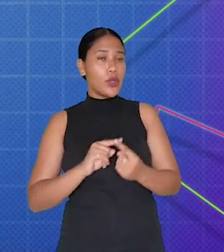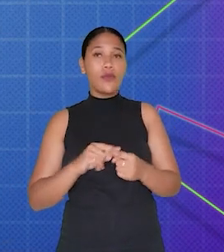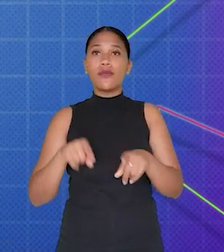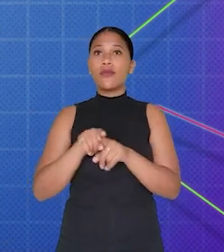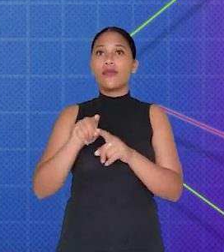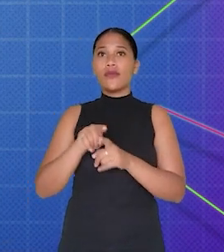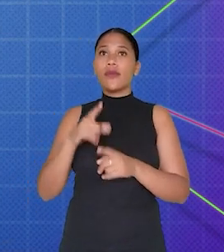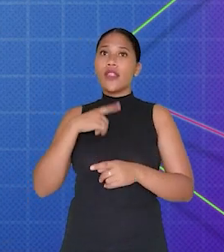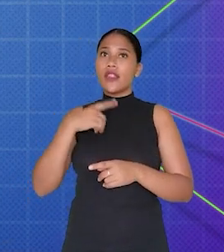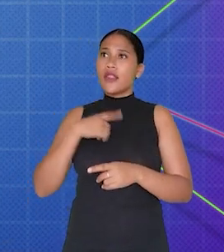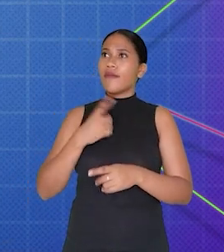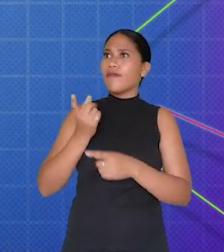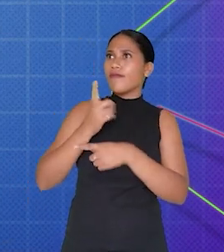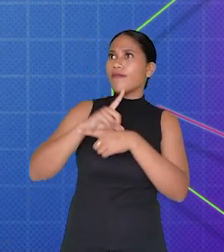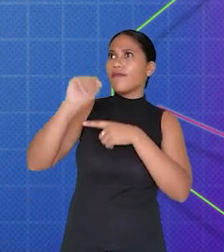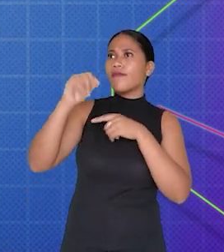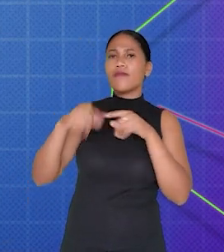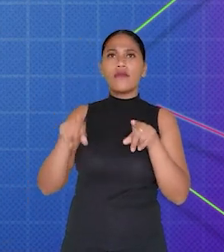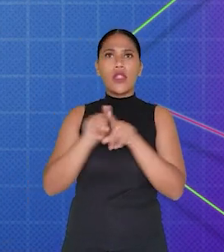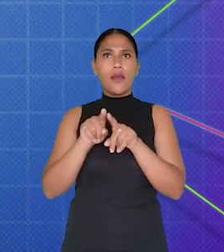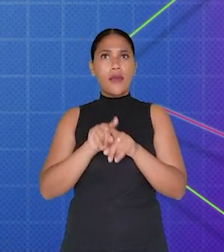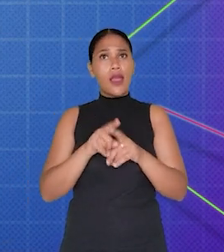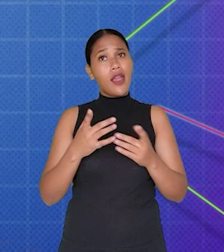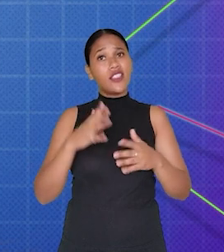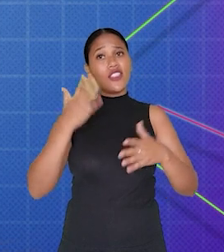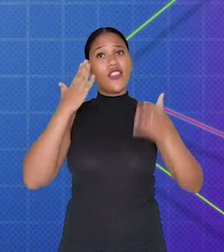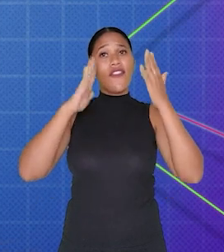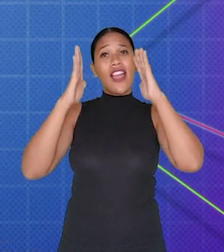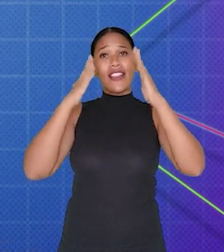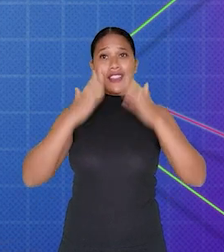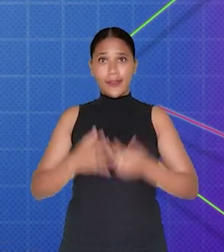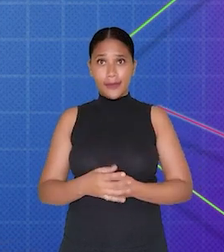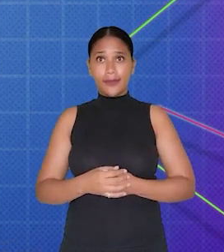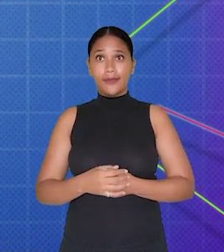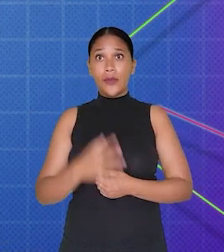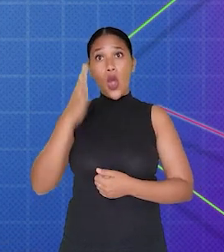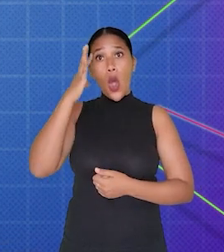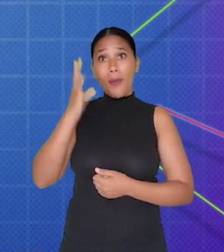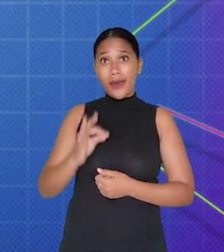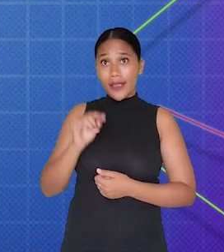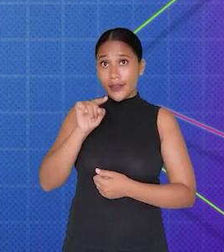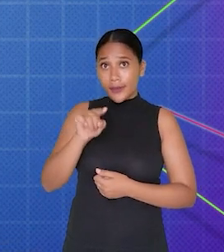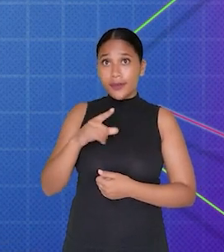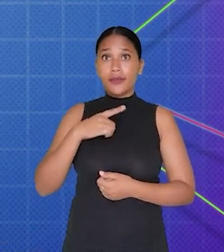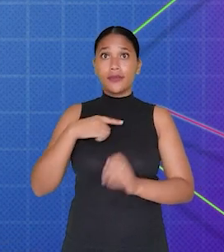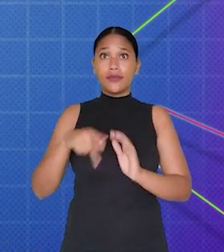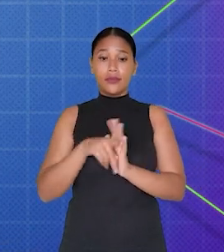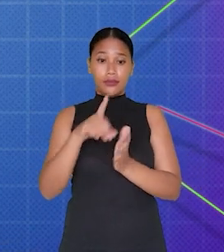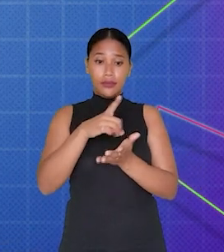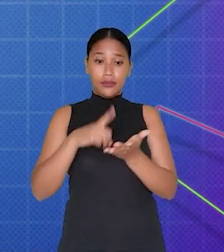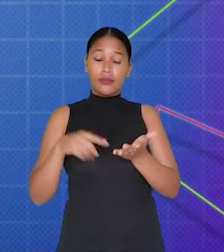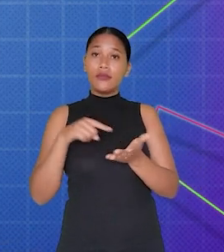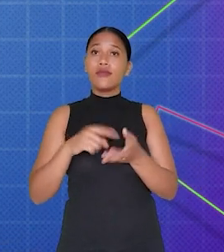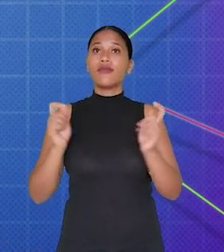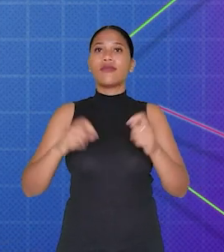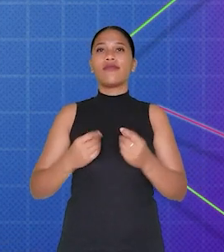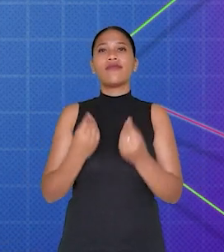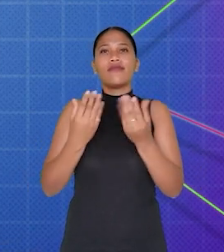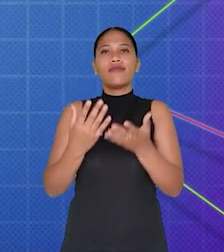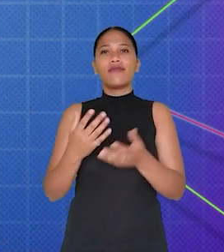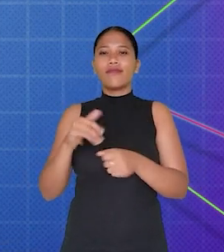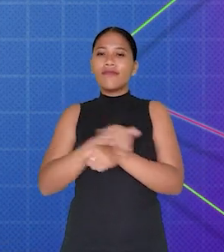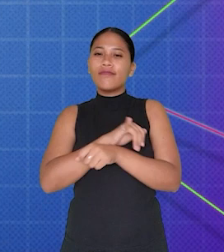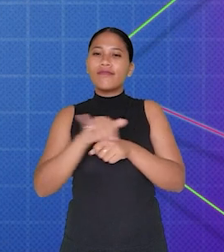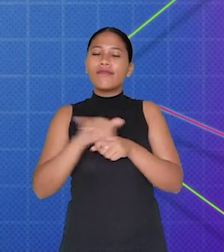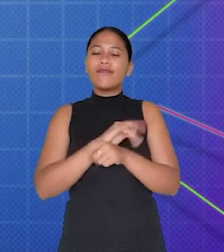objetivos específicos, a vitória sobre outros jogadores ou simplesmente a diversão. Ao compreender esses objetivos, o designer do jogo pode